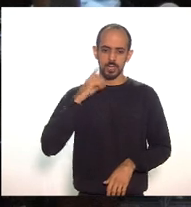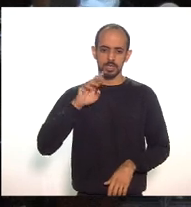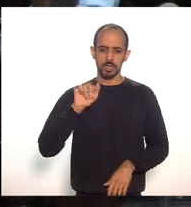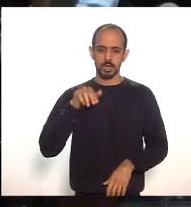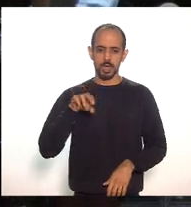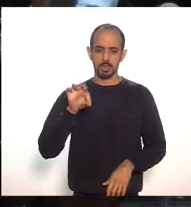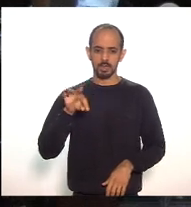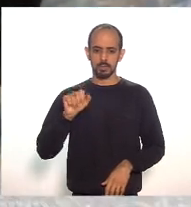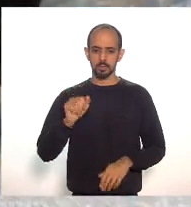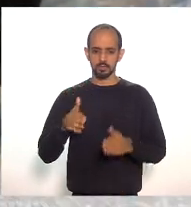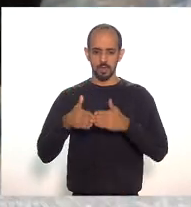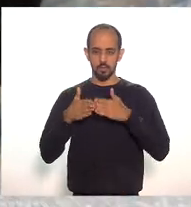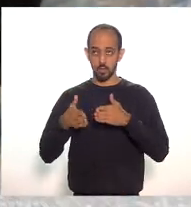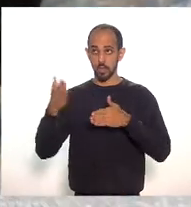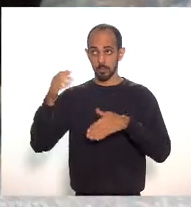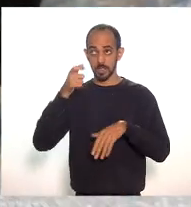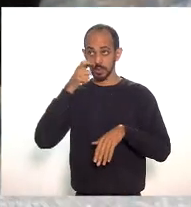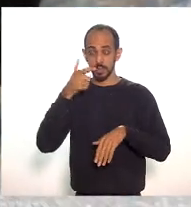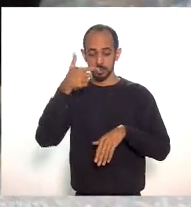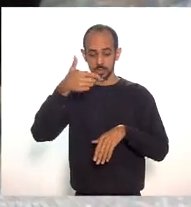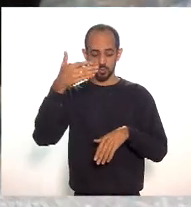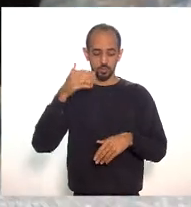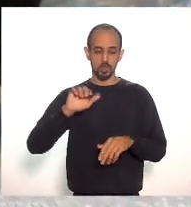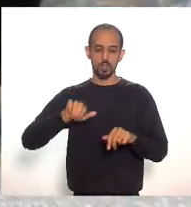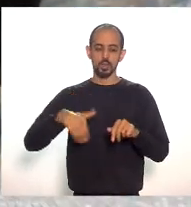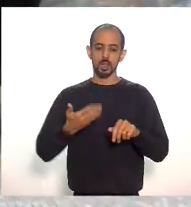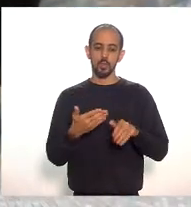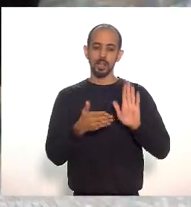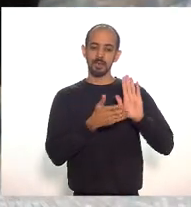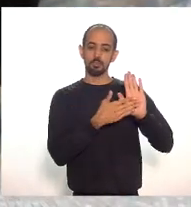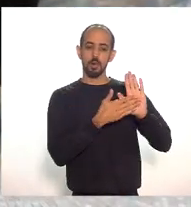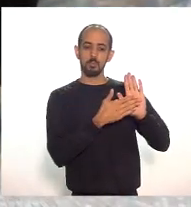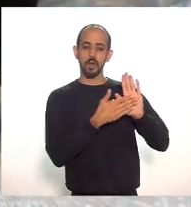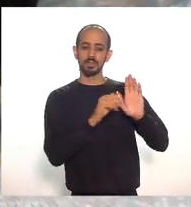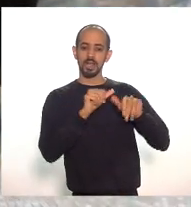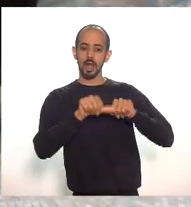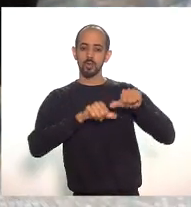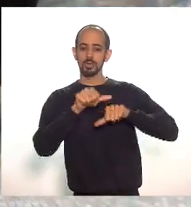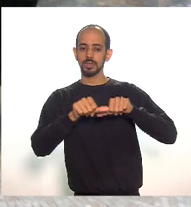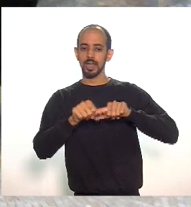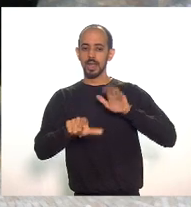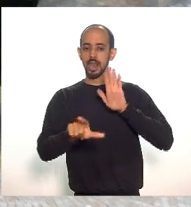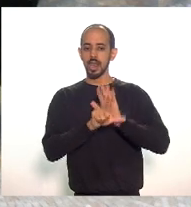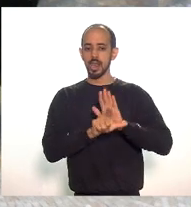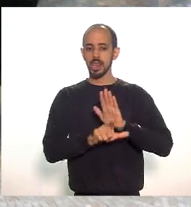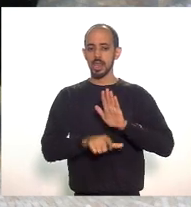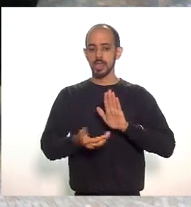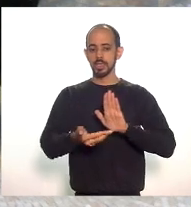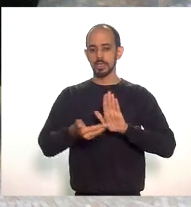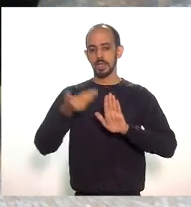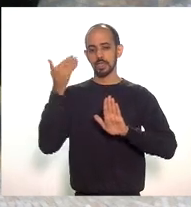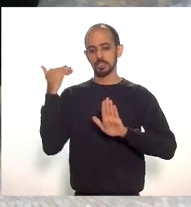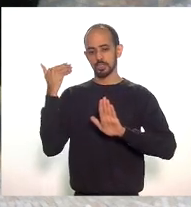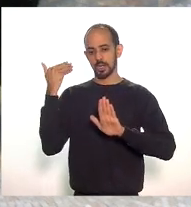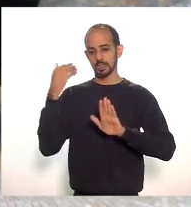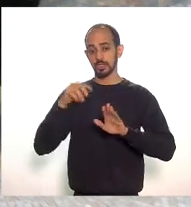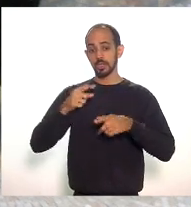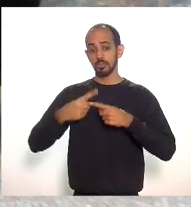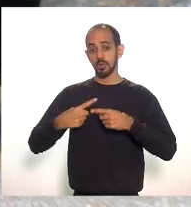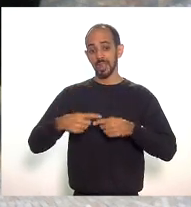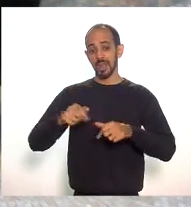ela corre que esse essa proposta da deputada Renata ela altera lei do cheque e e como ela tá fazendo